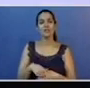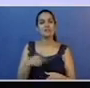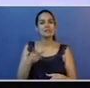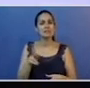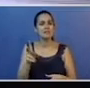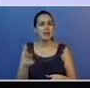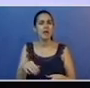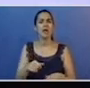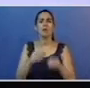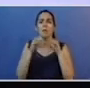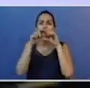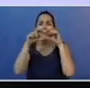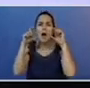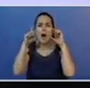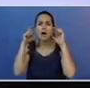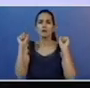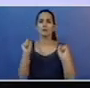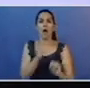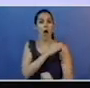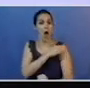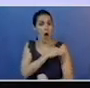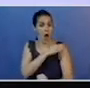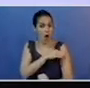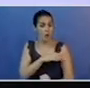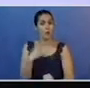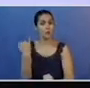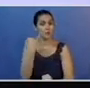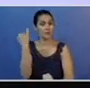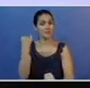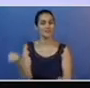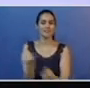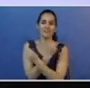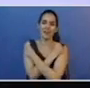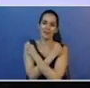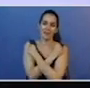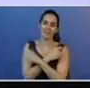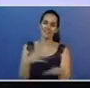aula, usem sempre máscara para sair de casa, usem álcool gel e um forte abraço para vocês e até a próxima aula.